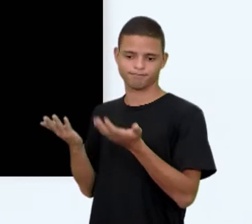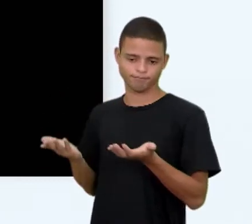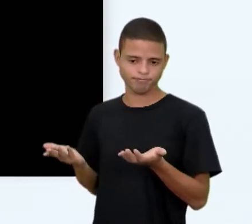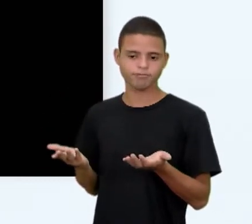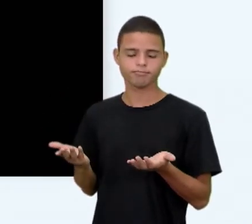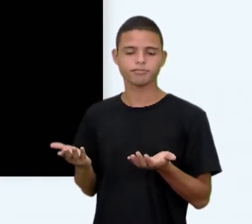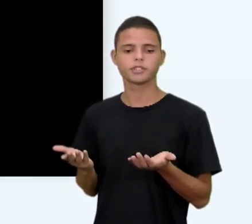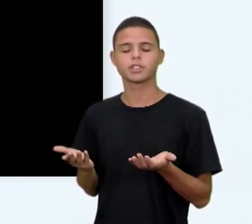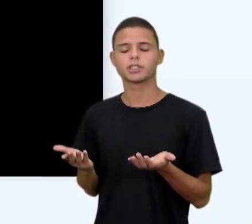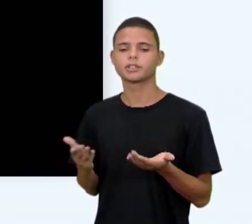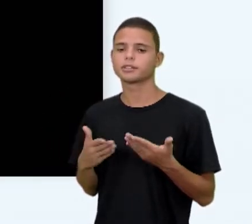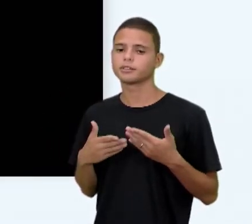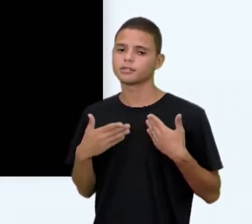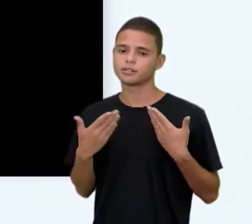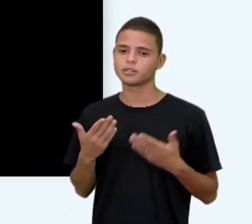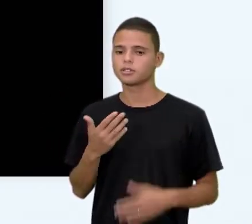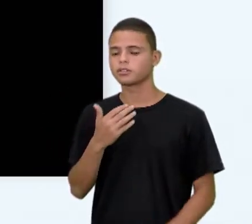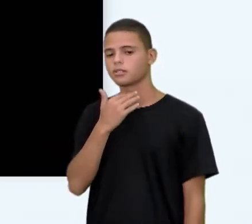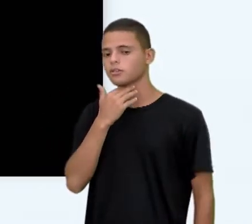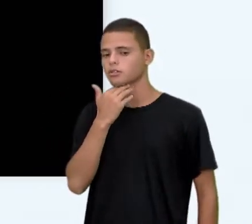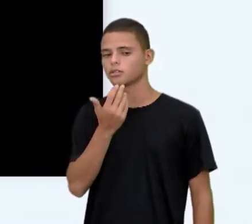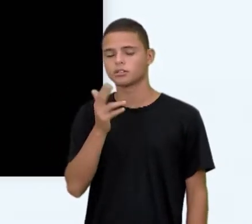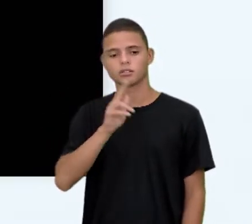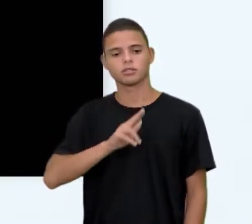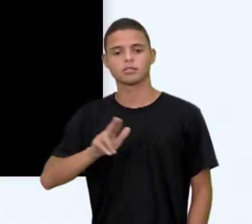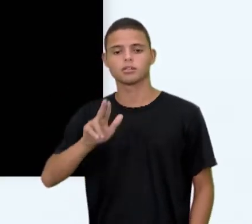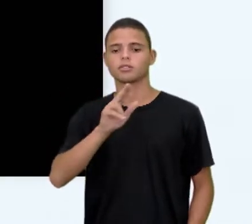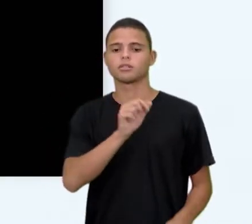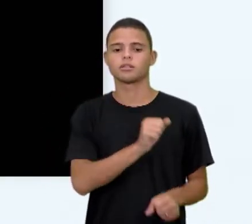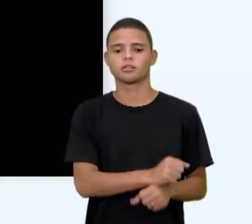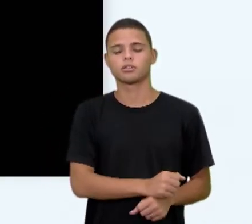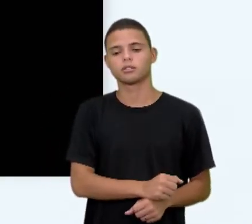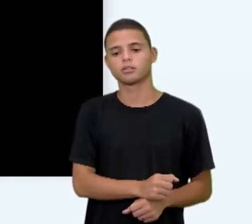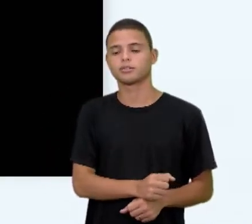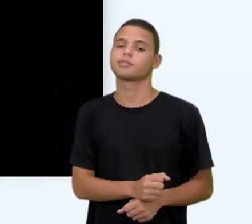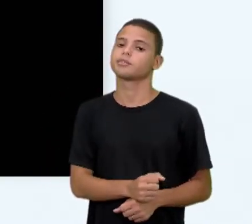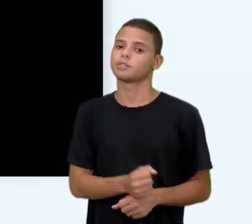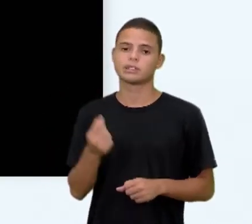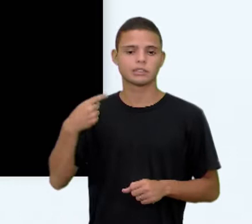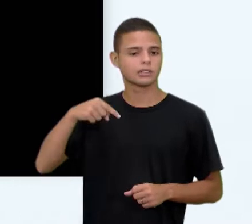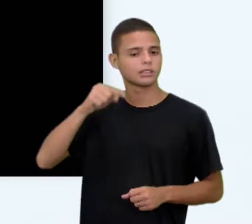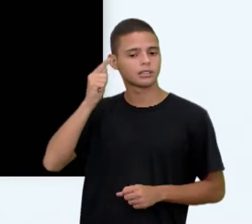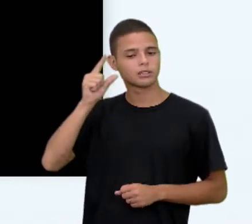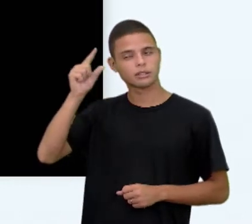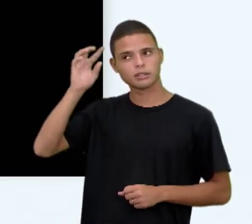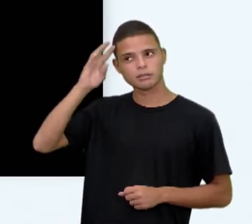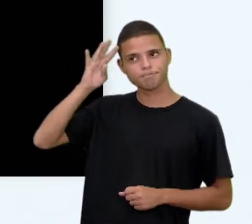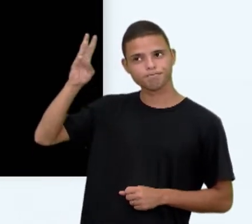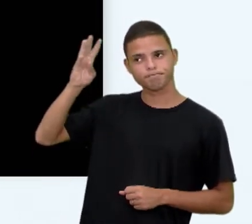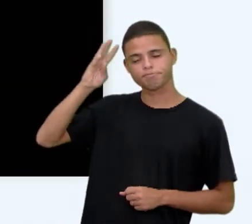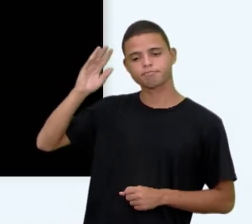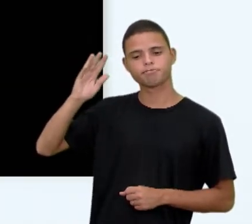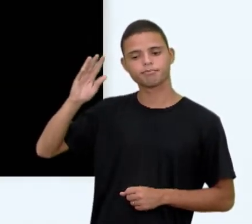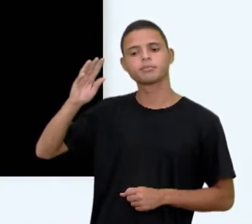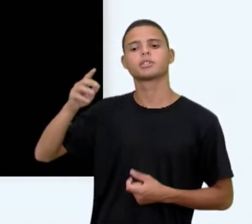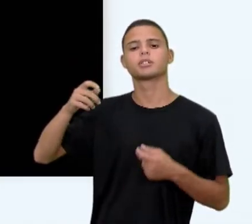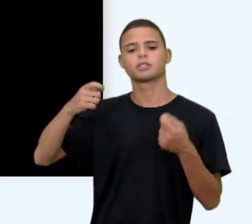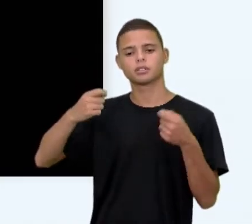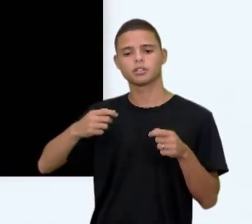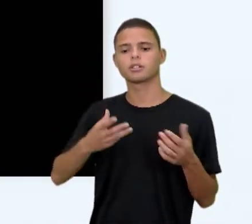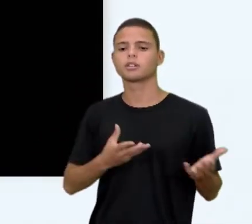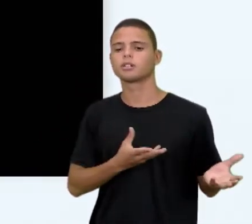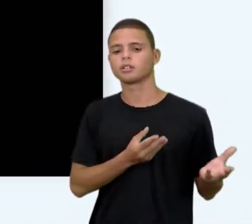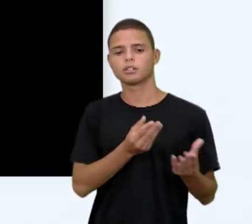e, assim, não podendo mais usá-lo. Com isso, podemos refletir e nos lembrar que existem